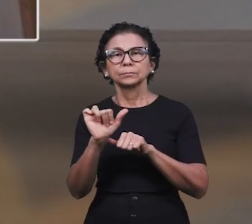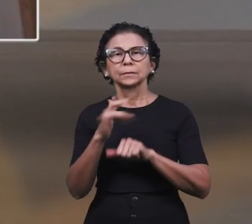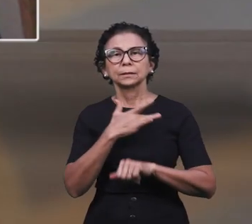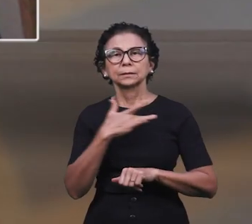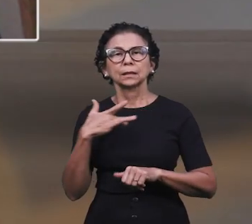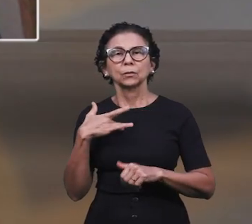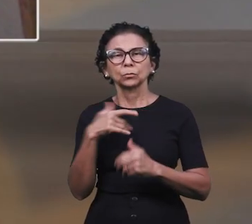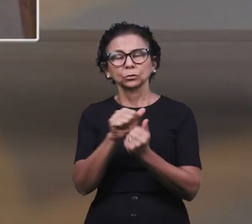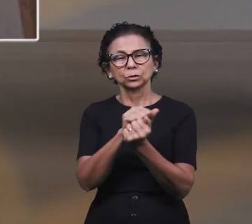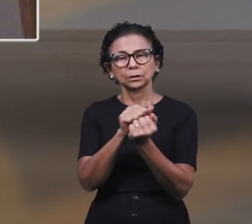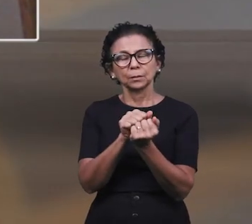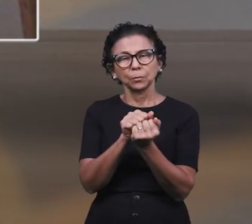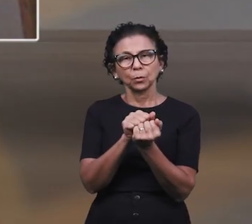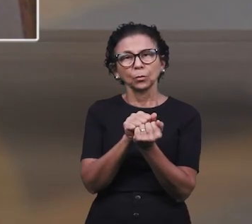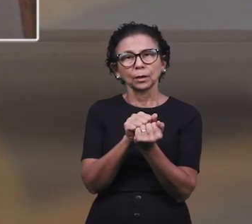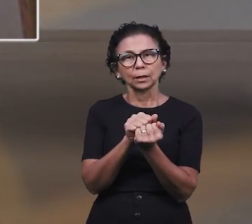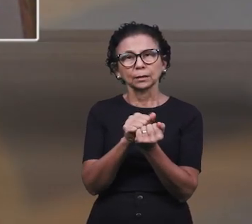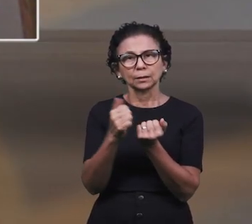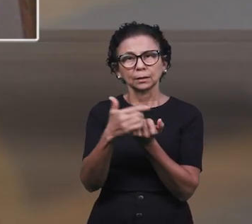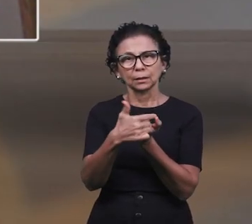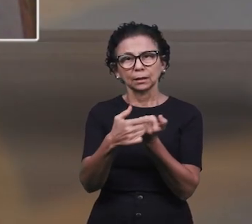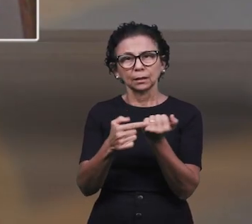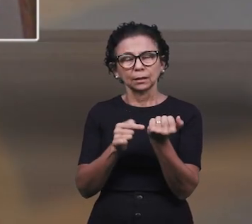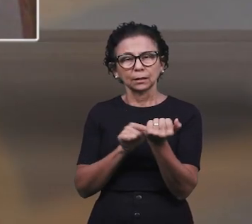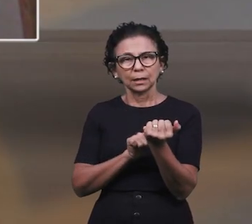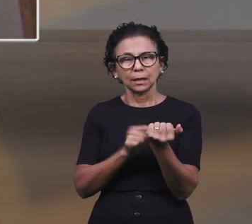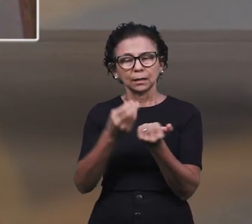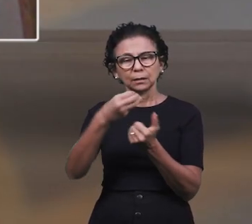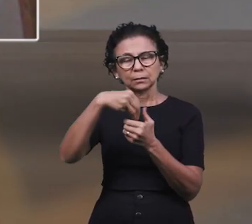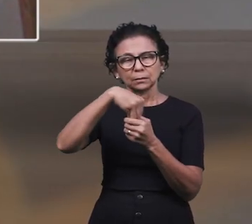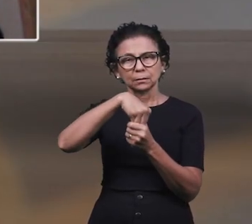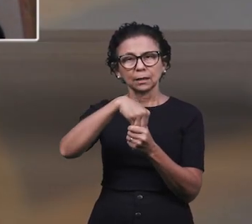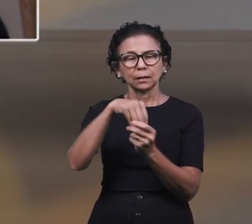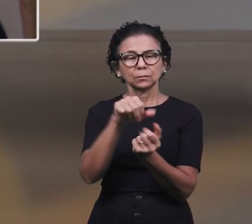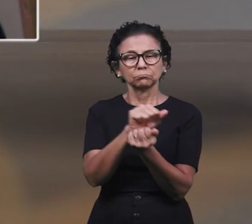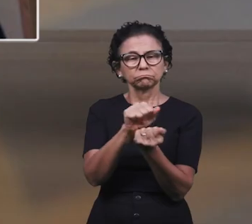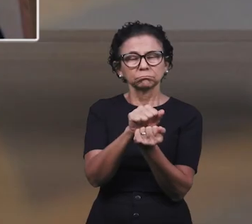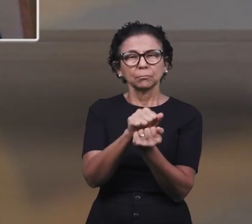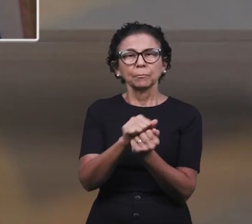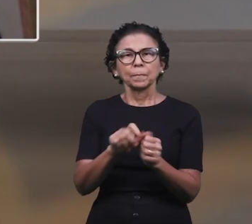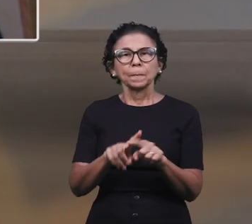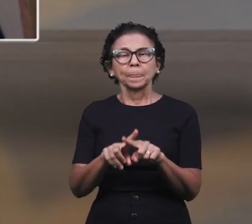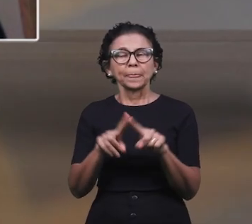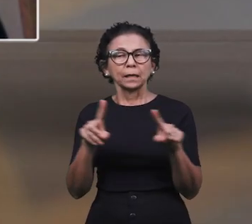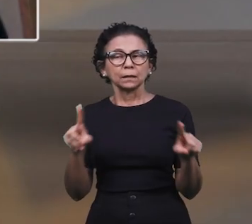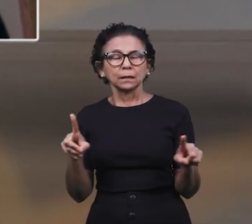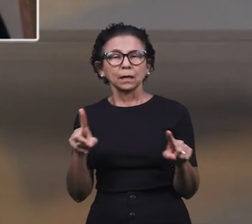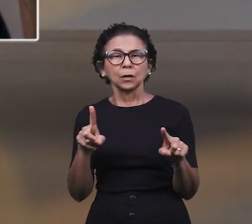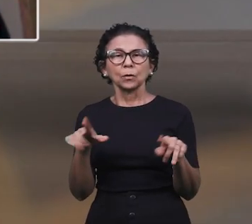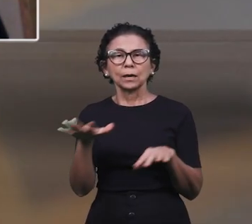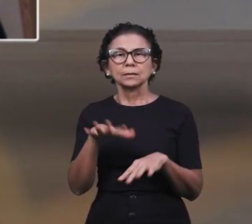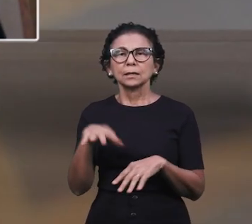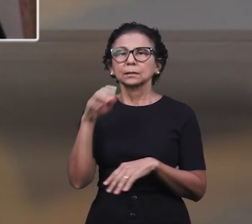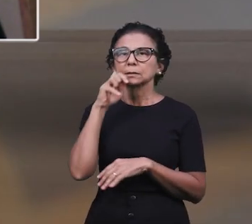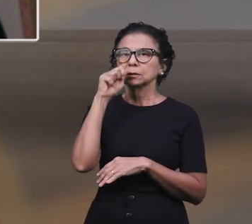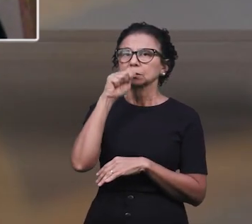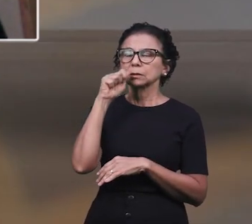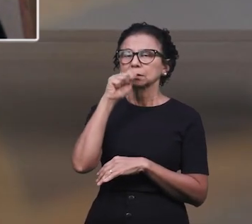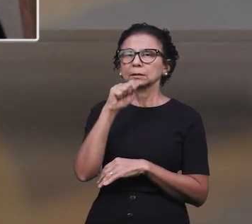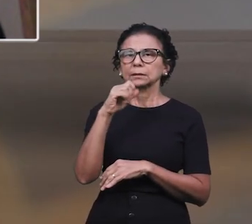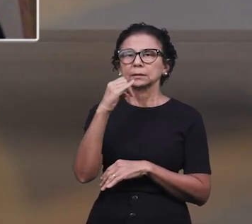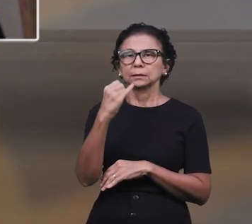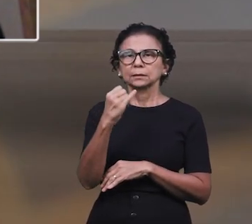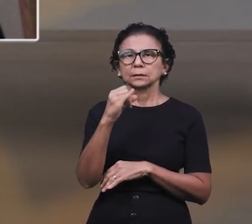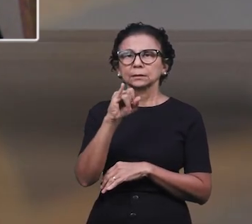tecidos. Então, através de uma série de medidas de orientação, a odontologia simbiótica procura orientar